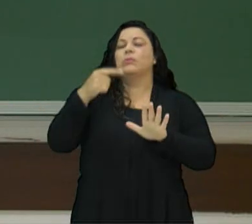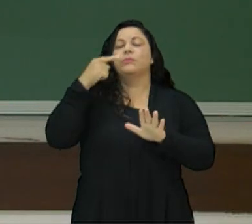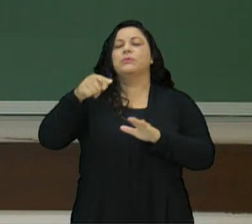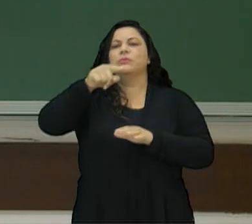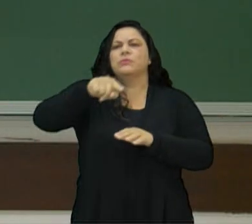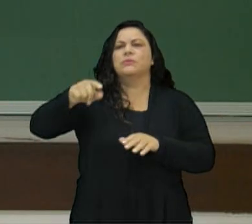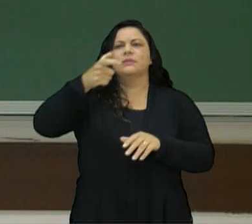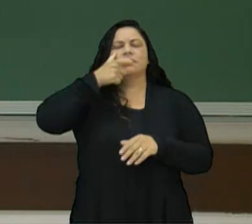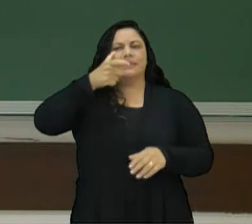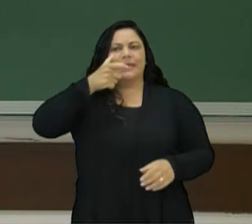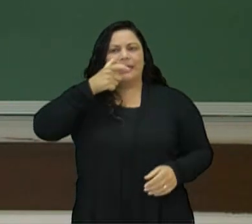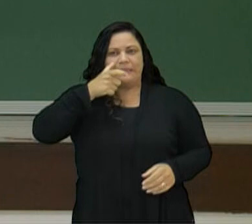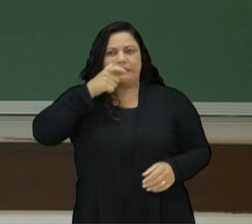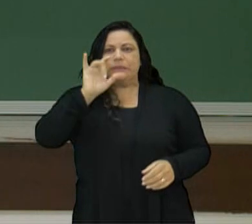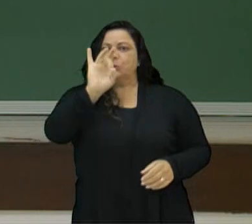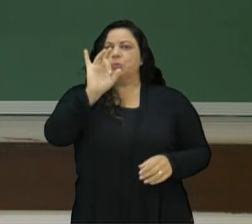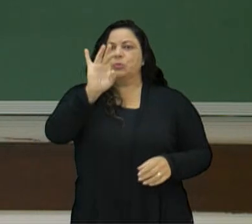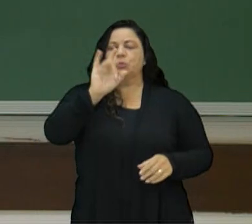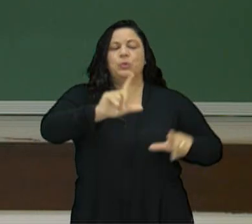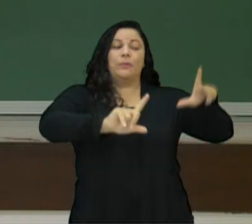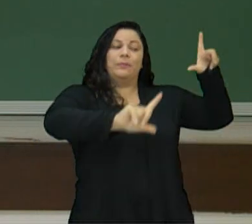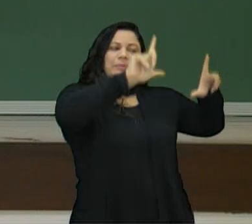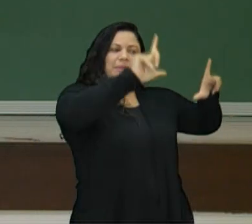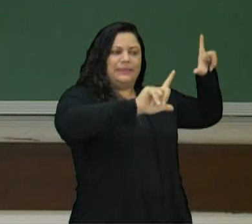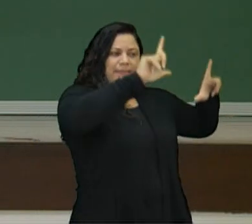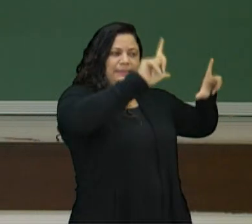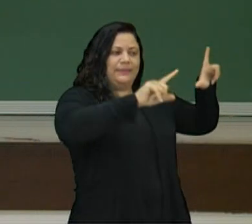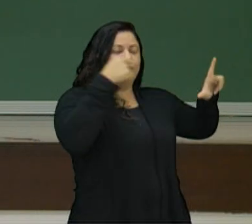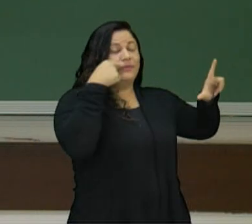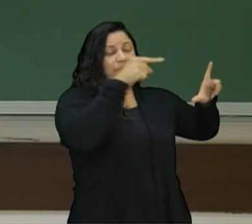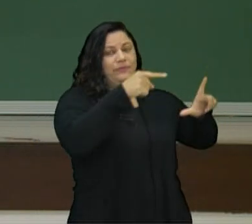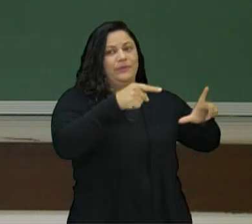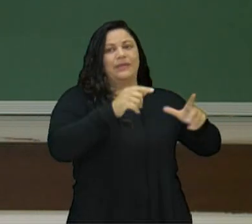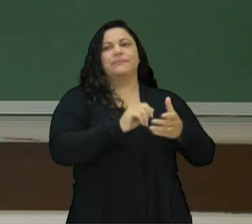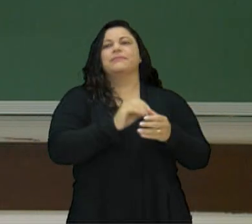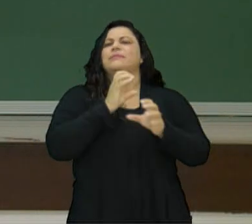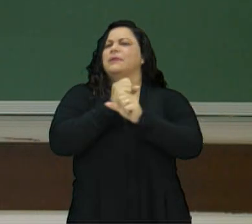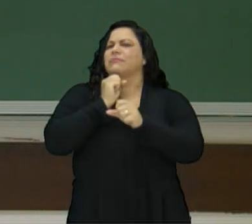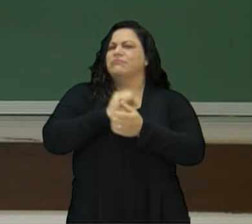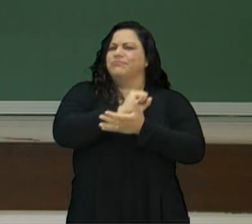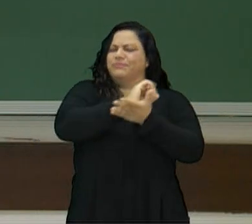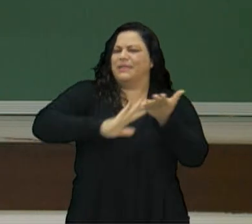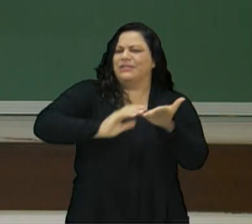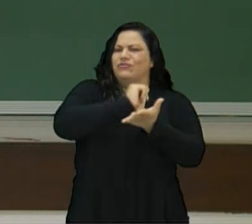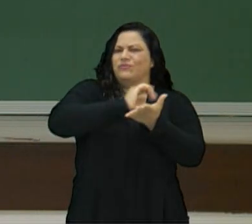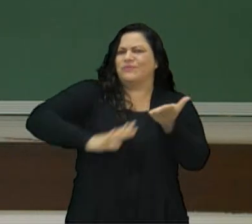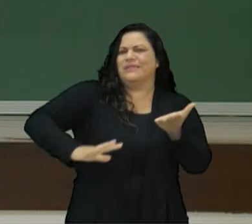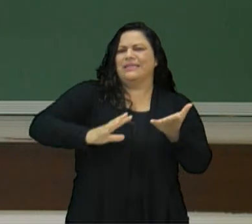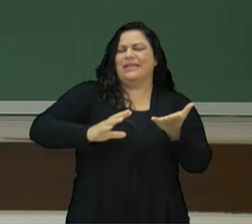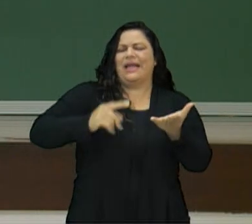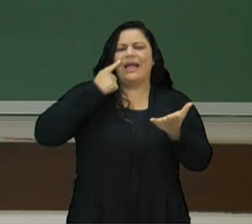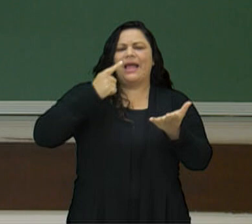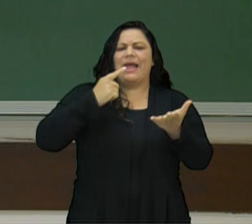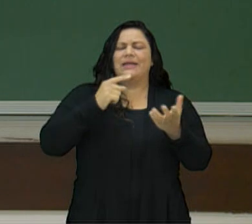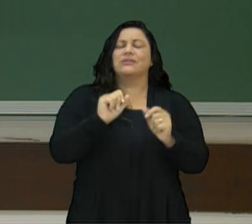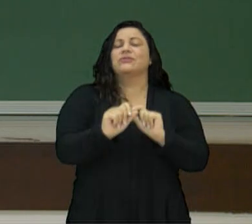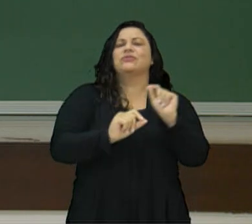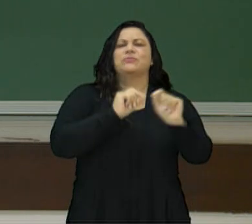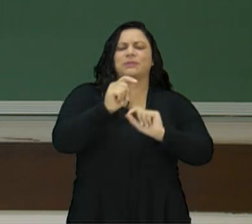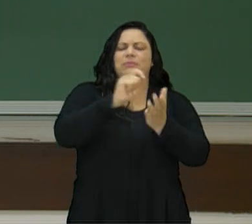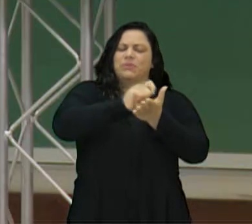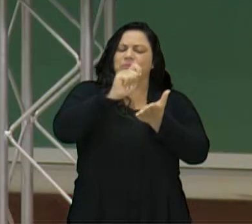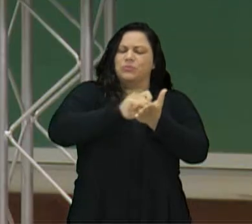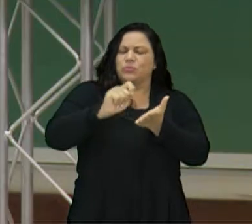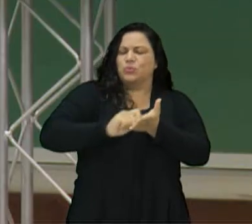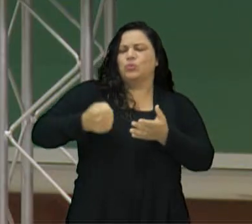assistindo a aula apenas pela TV. Anote todas as atividades, as respostas, com bastante capricho. Coloque o seu